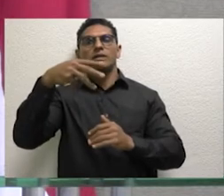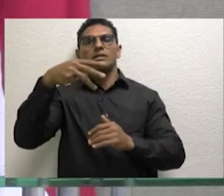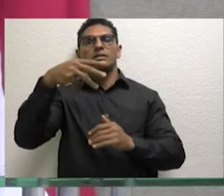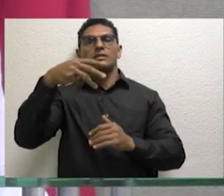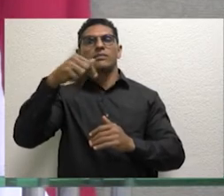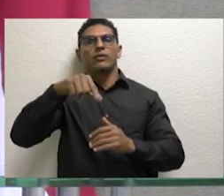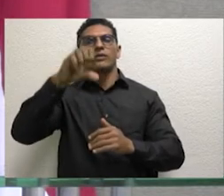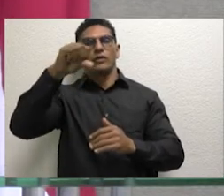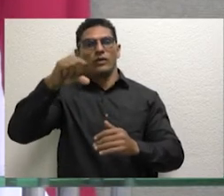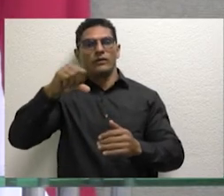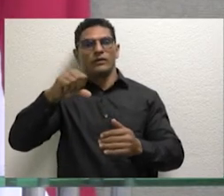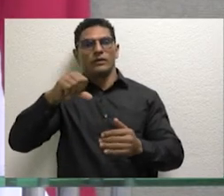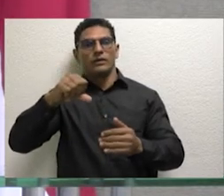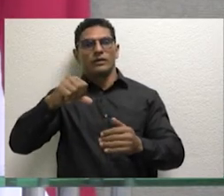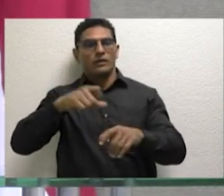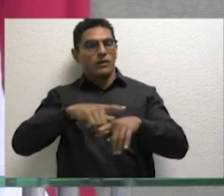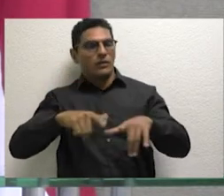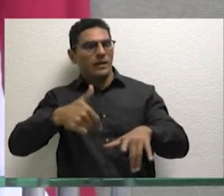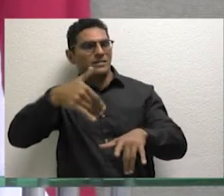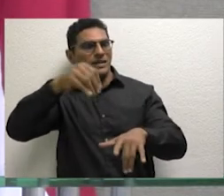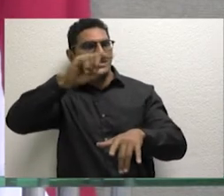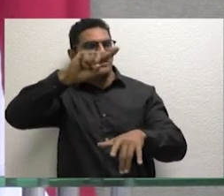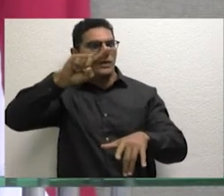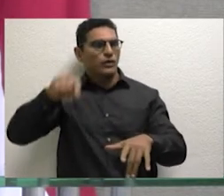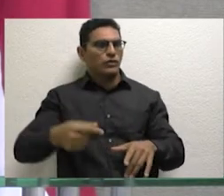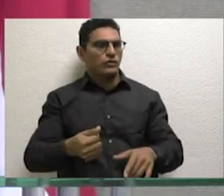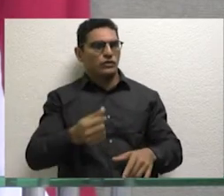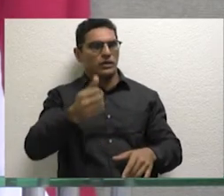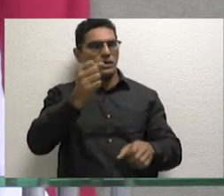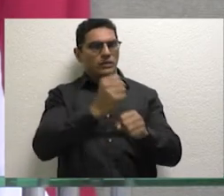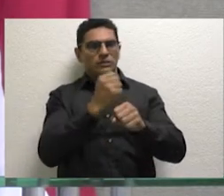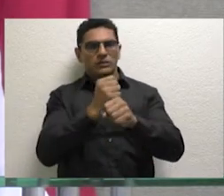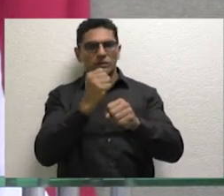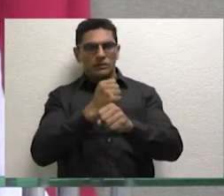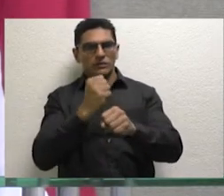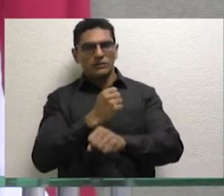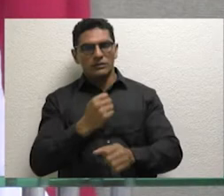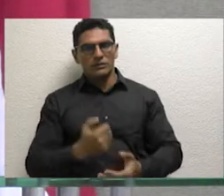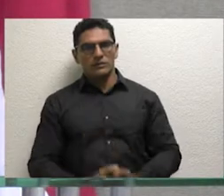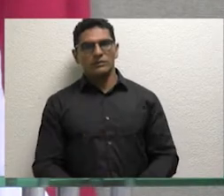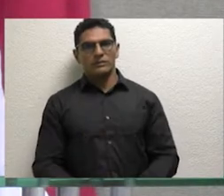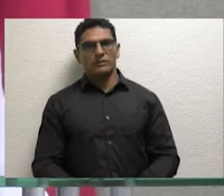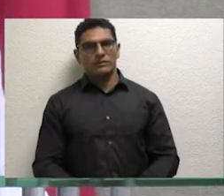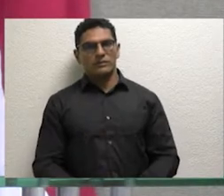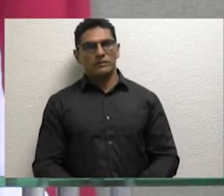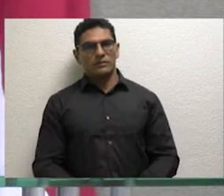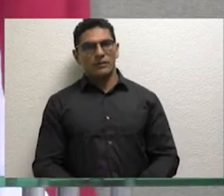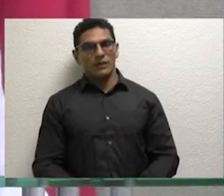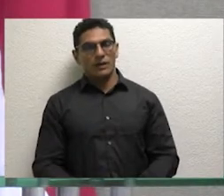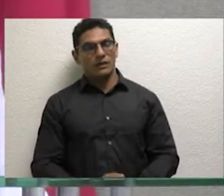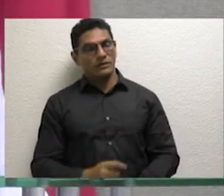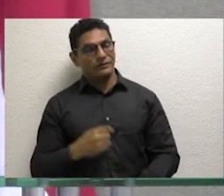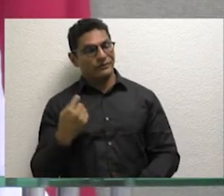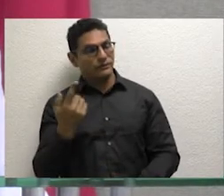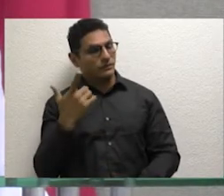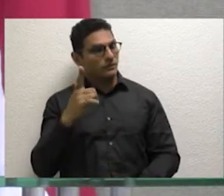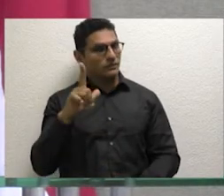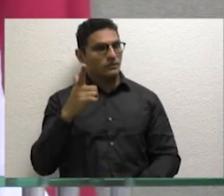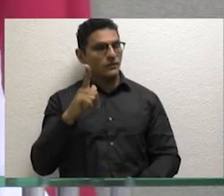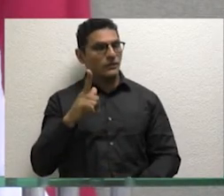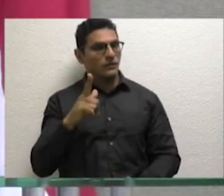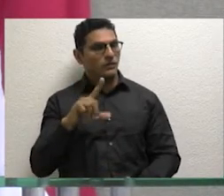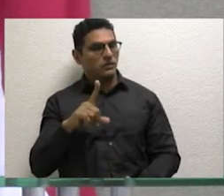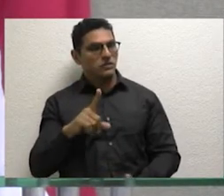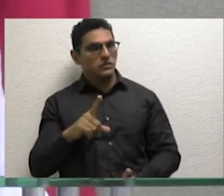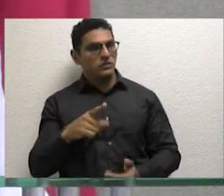mais de 10 bilhões de reais ano ou seja nós estamos não somos peso para o país